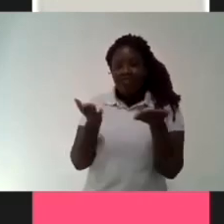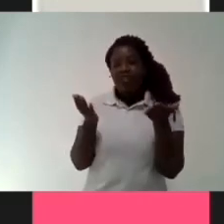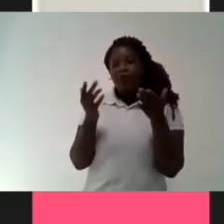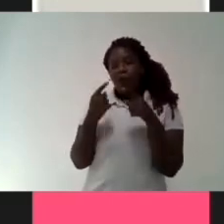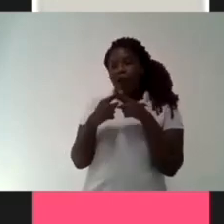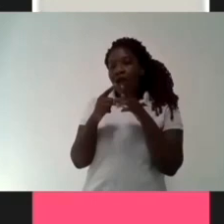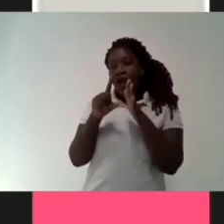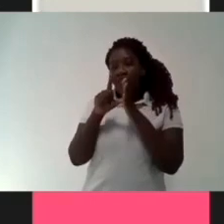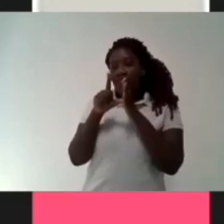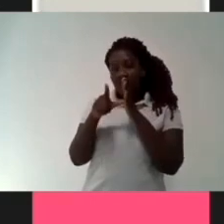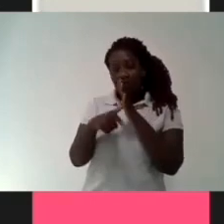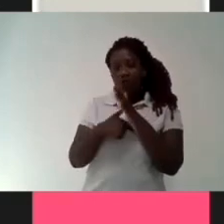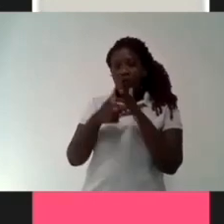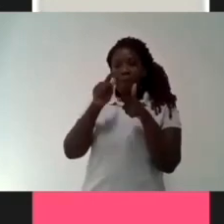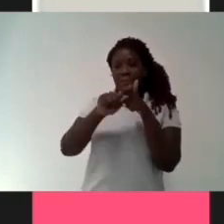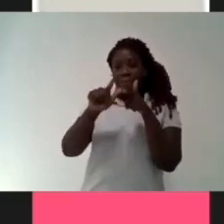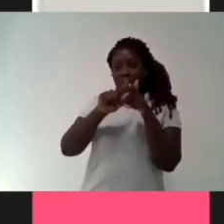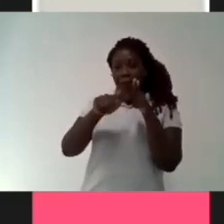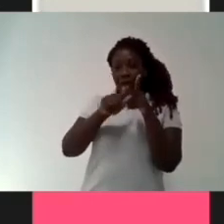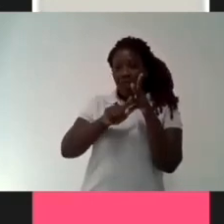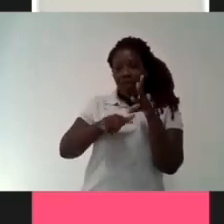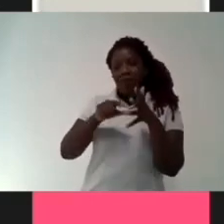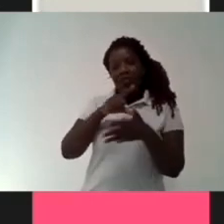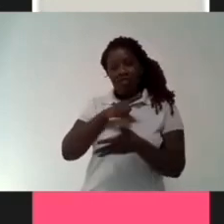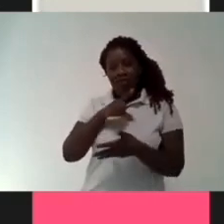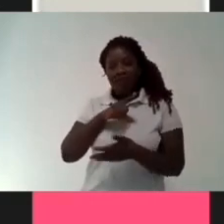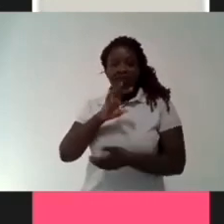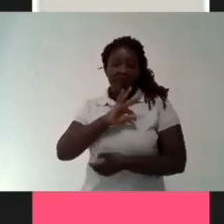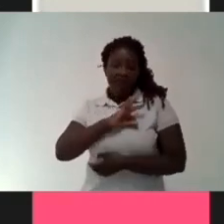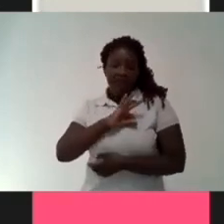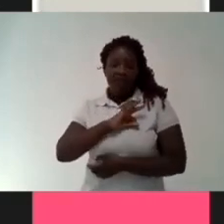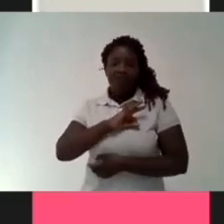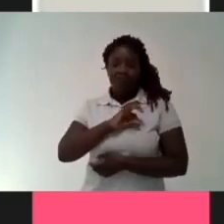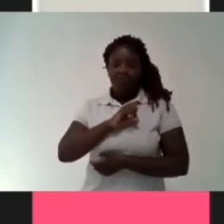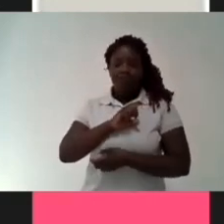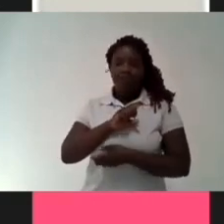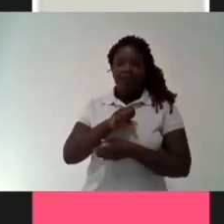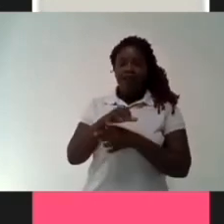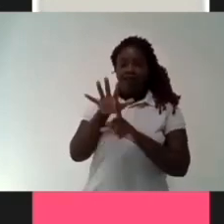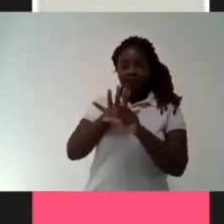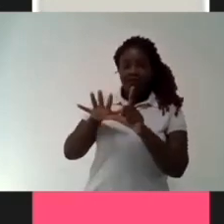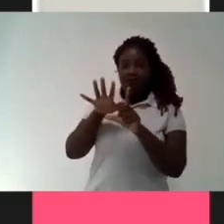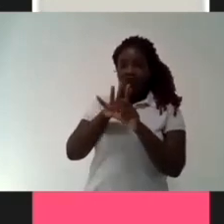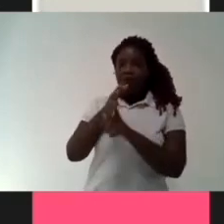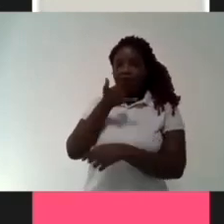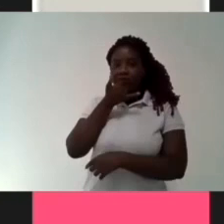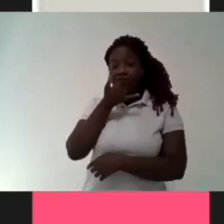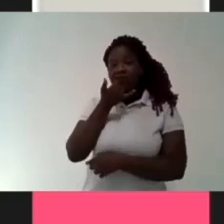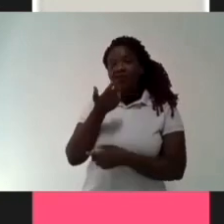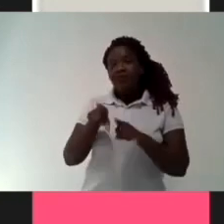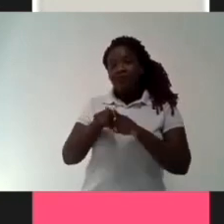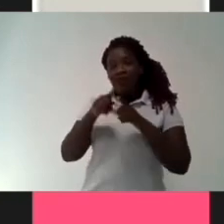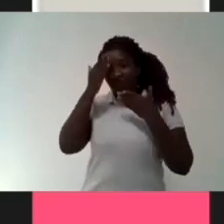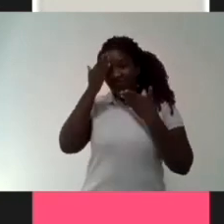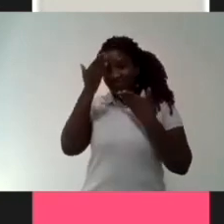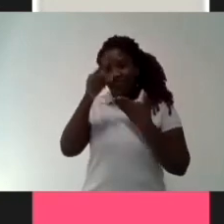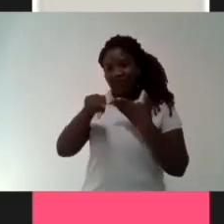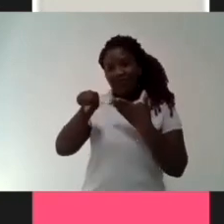que tivemos na plataforma. We thank you for your patience and for,